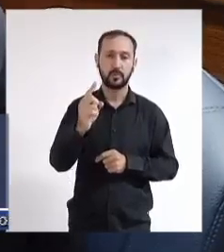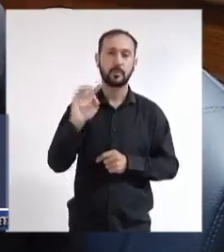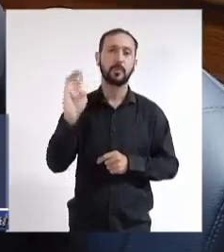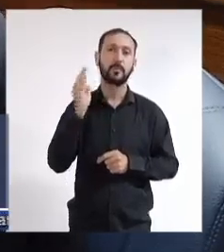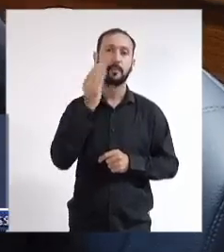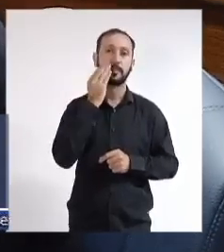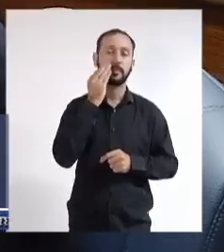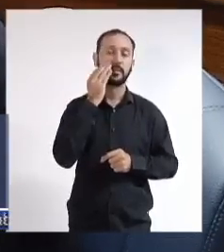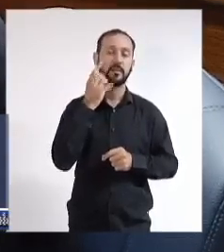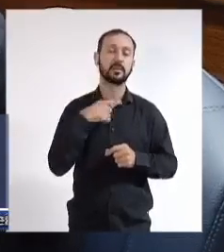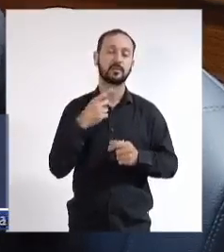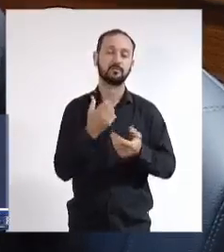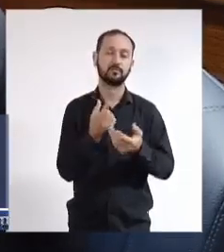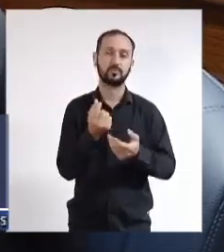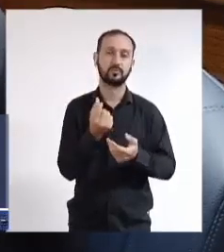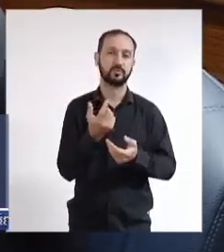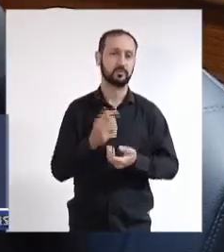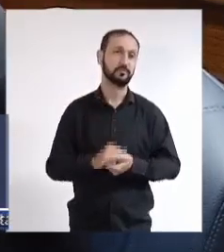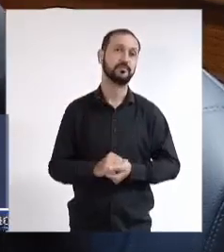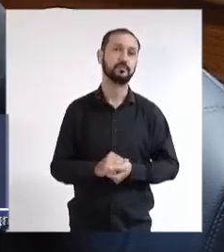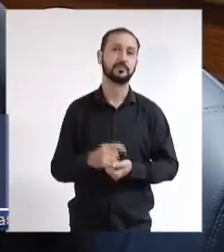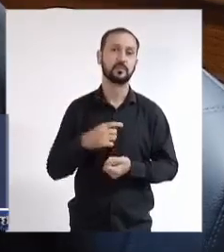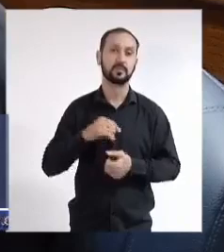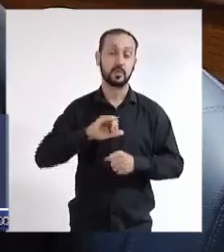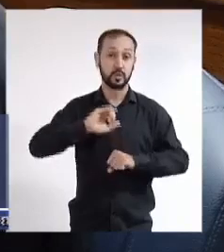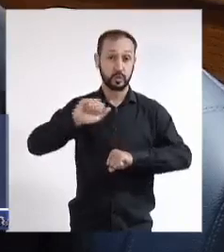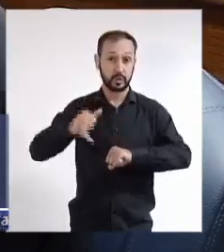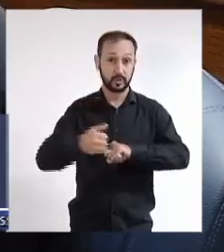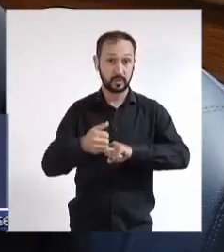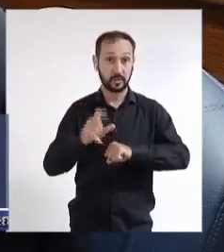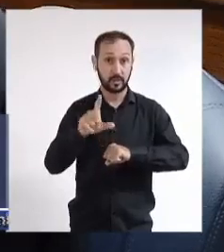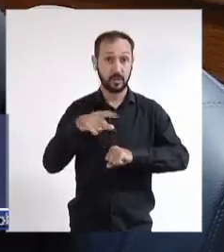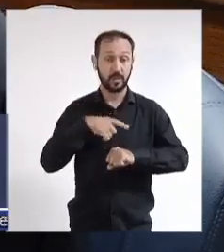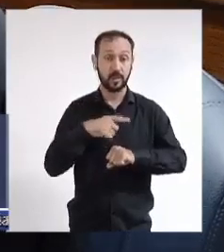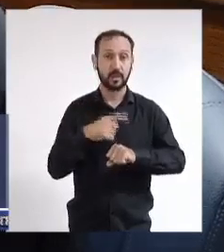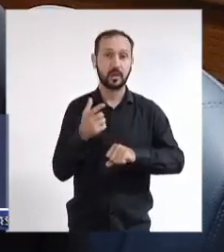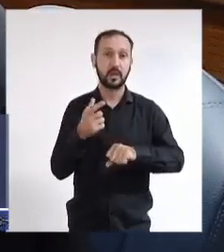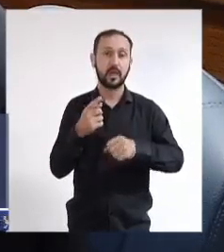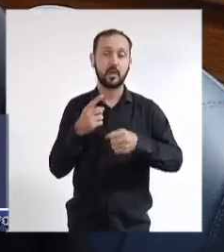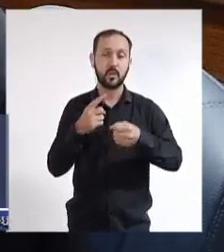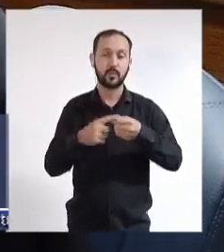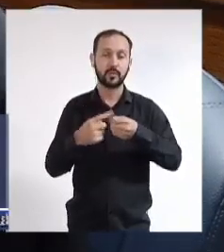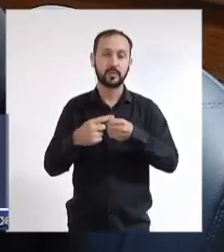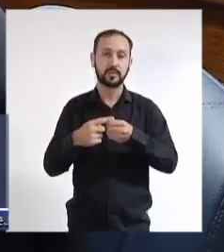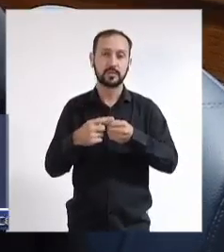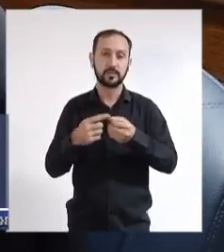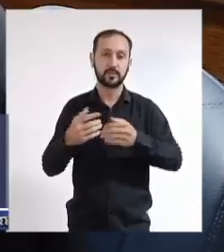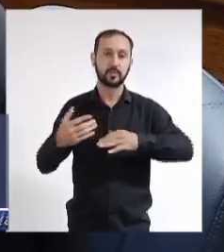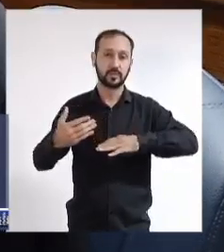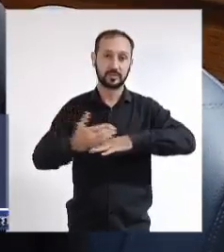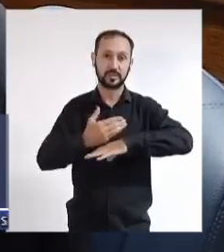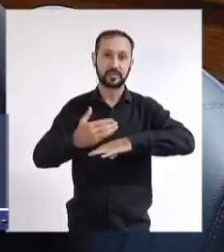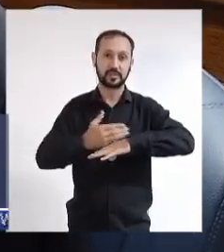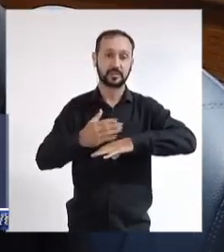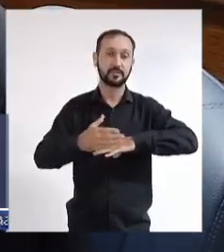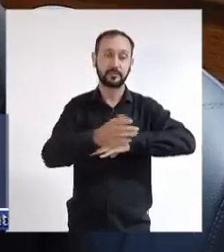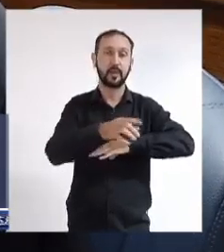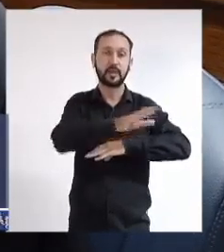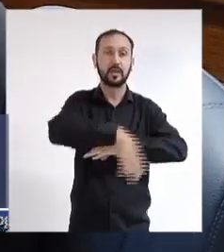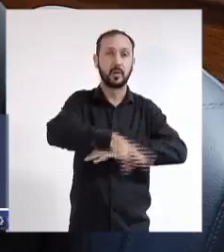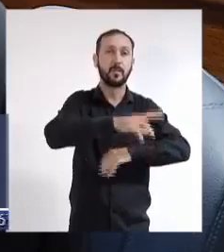municípios de acesso jateí por exemplo um município acesso ao parque de ao parque do do pevri